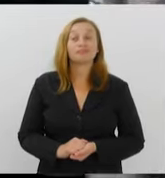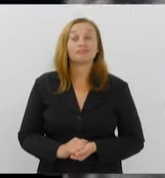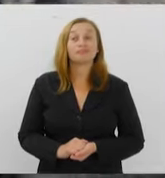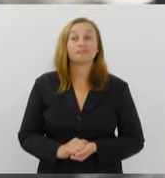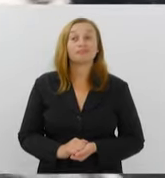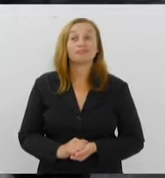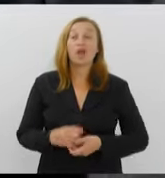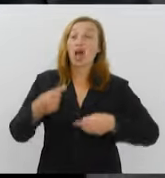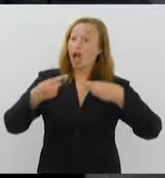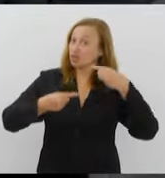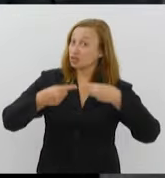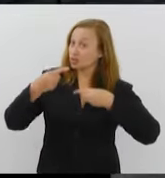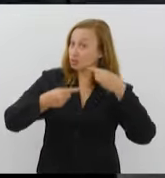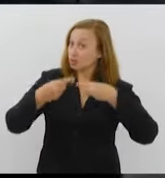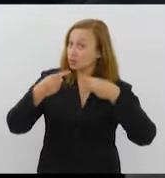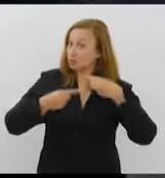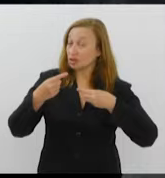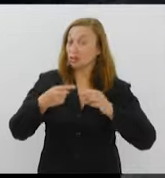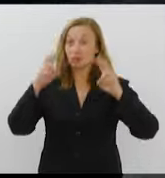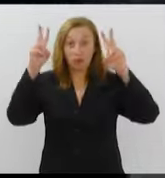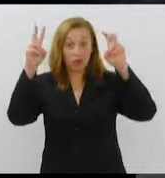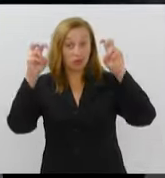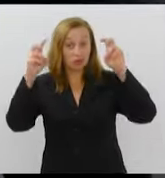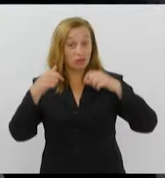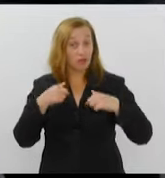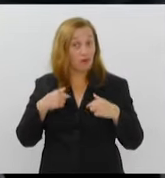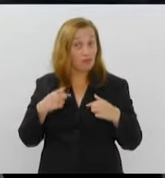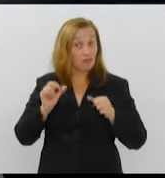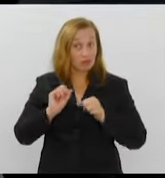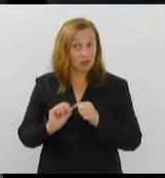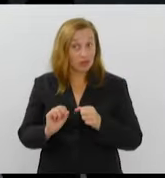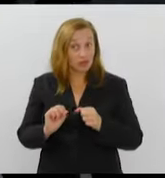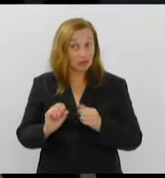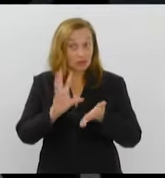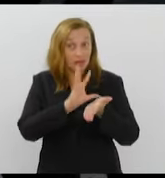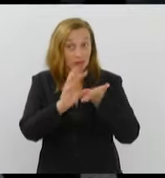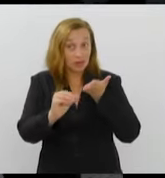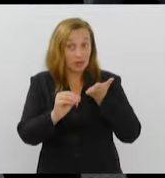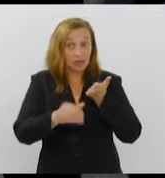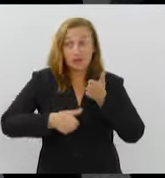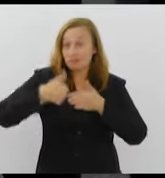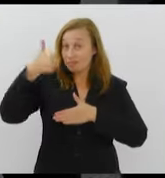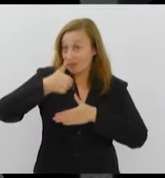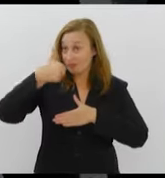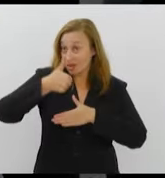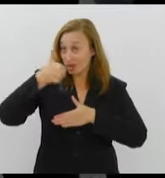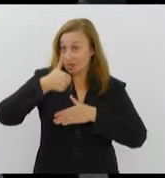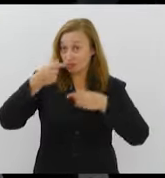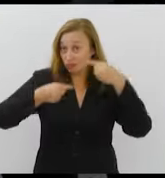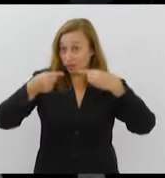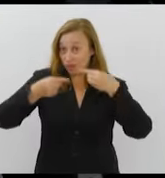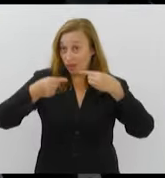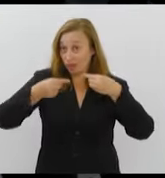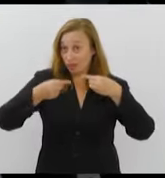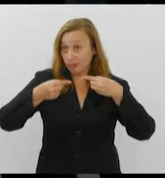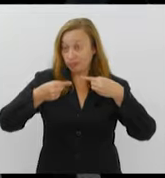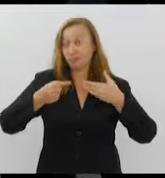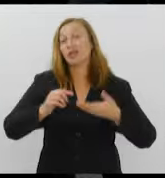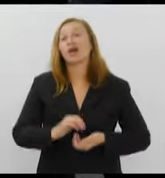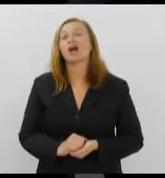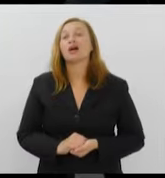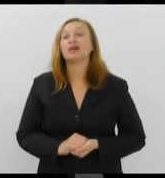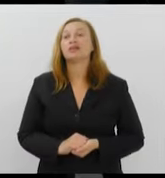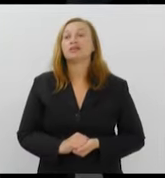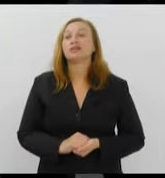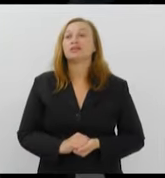a discussão que fiz sobre a matéria, quando ela teve em pauta em primeira, que está com